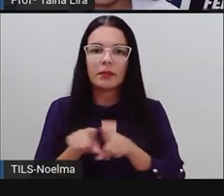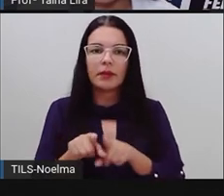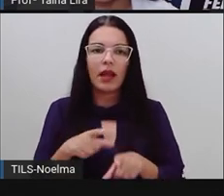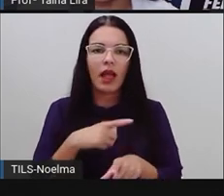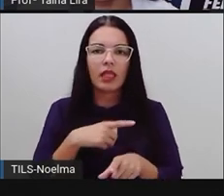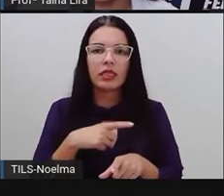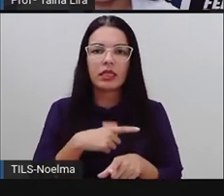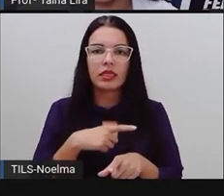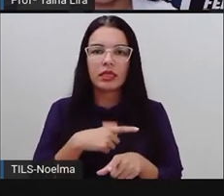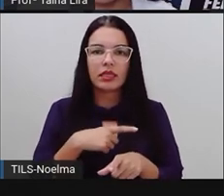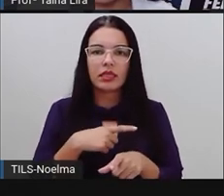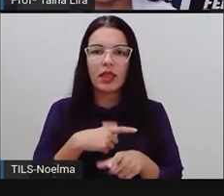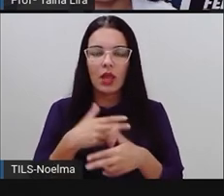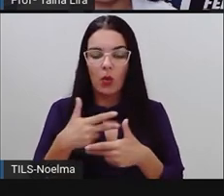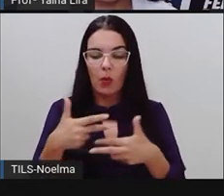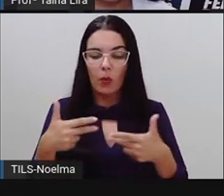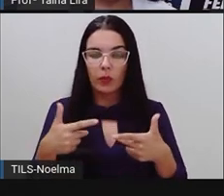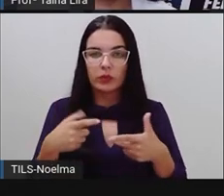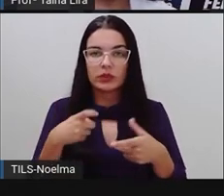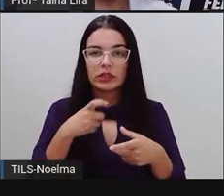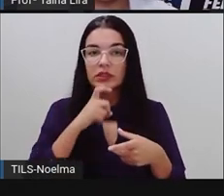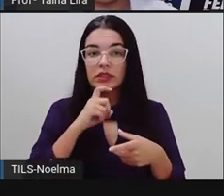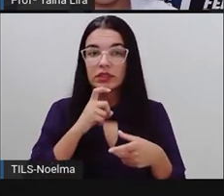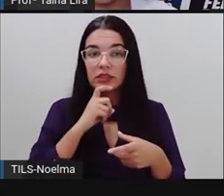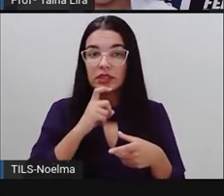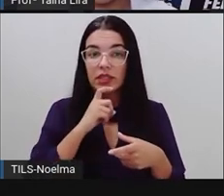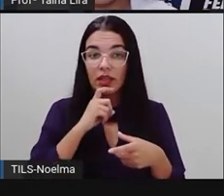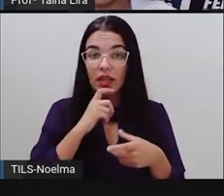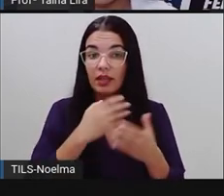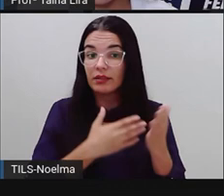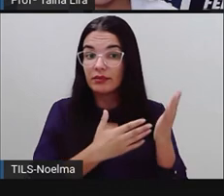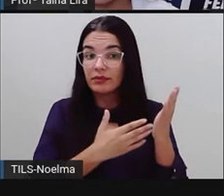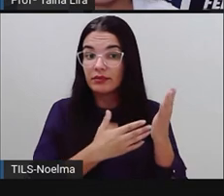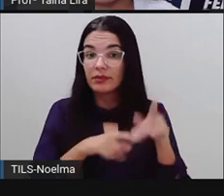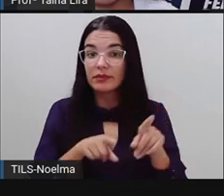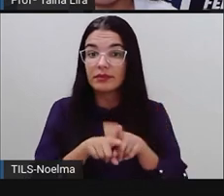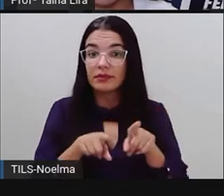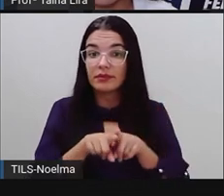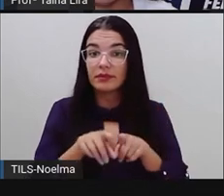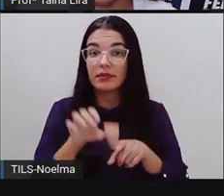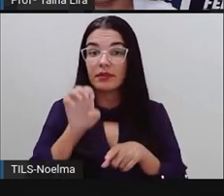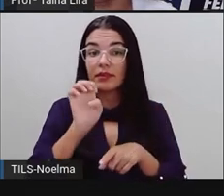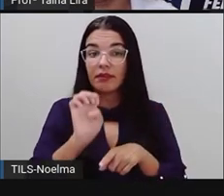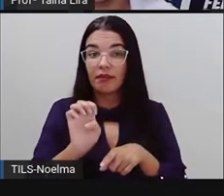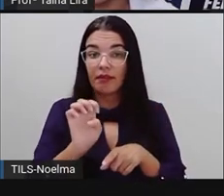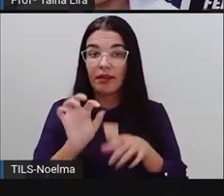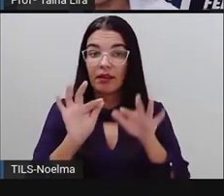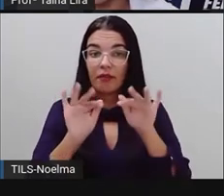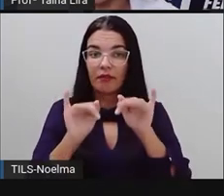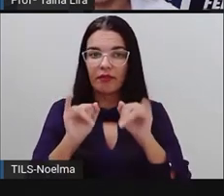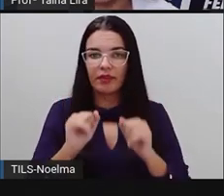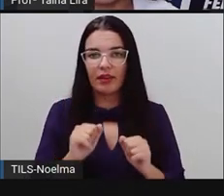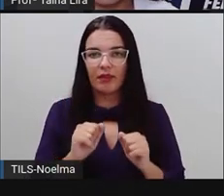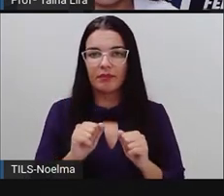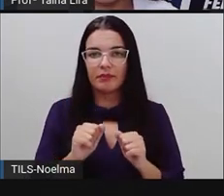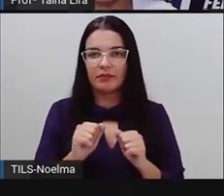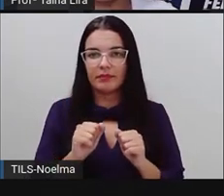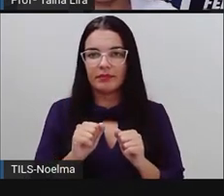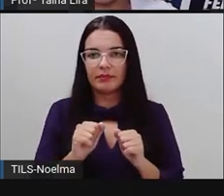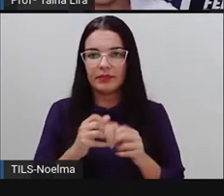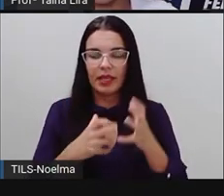é os produtos de geladeira também escrevendo sai com a letra e sorvete iogurte